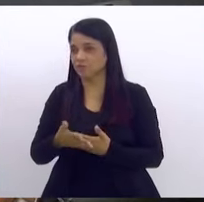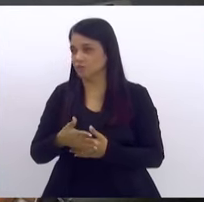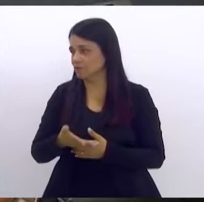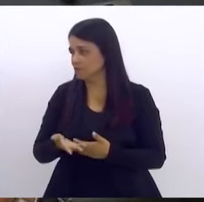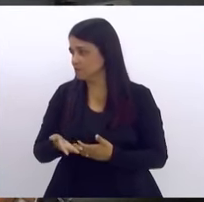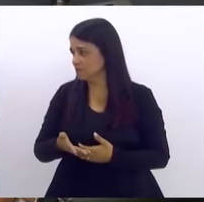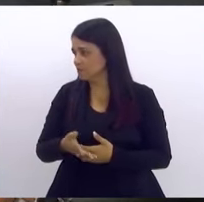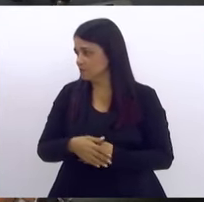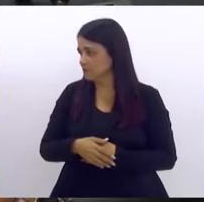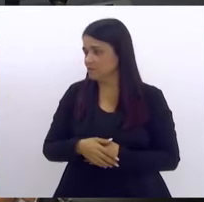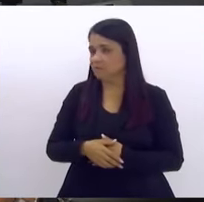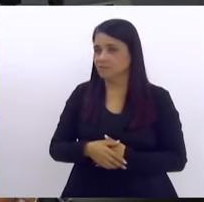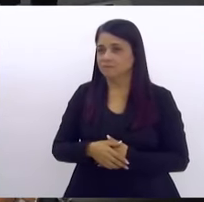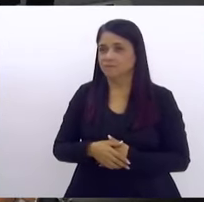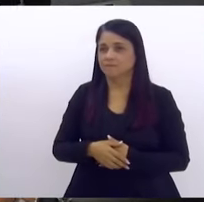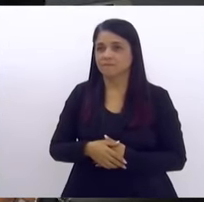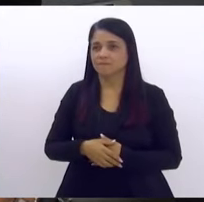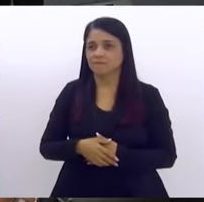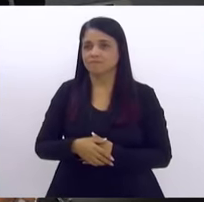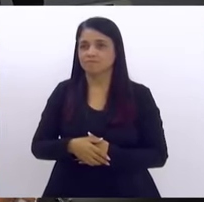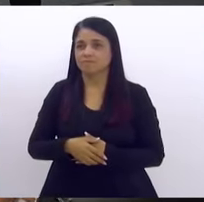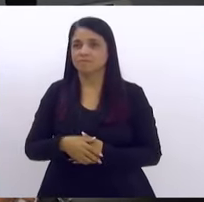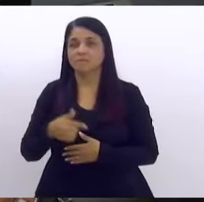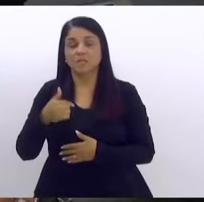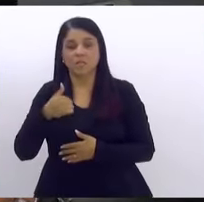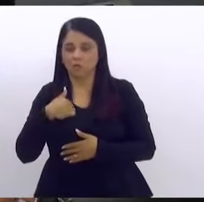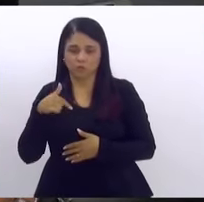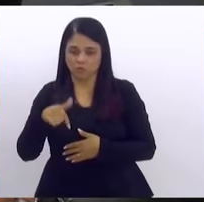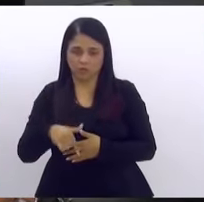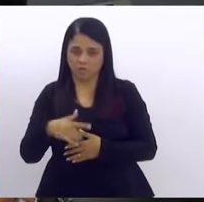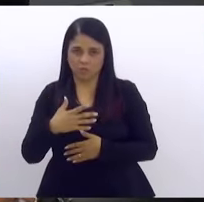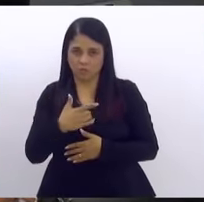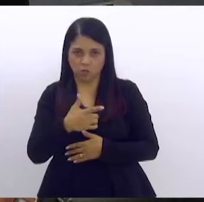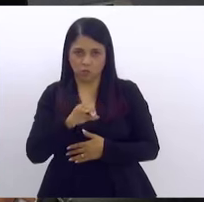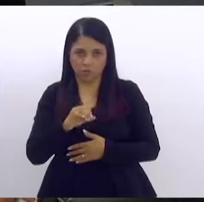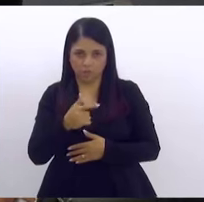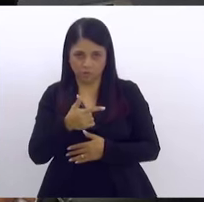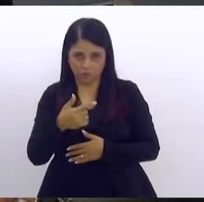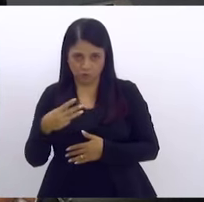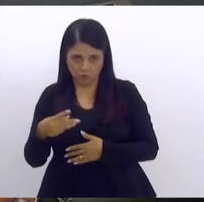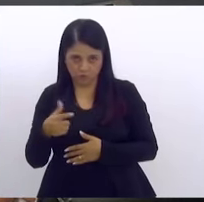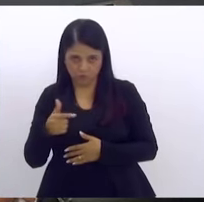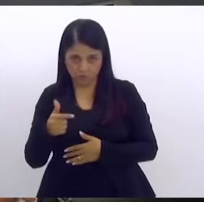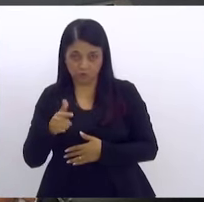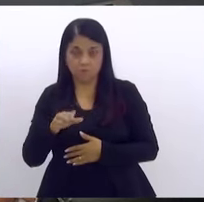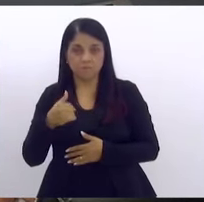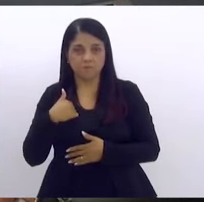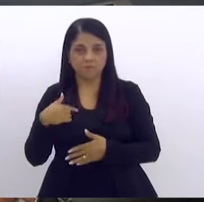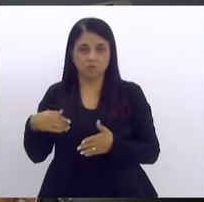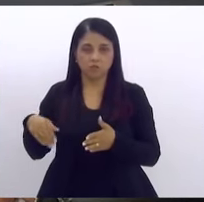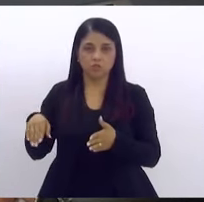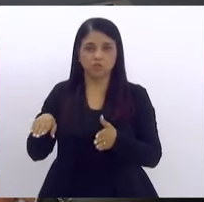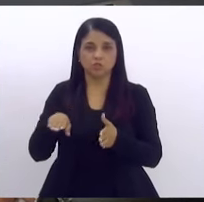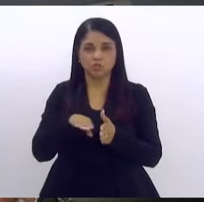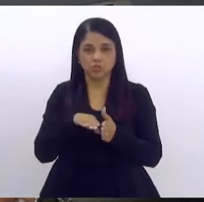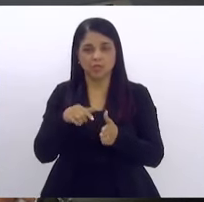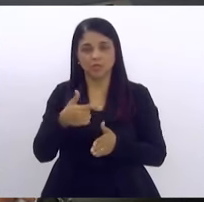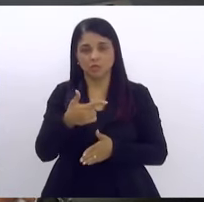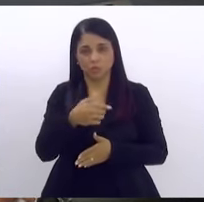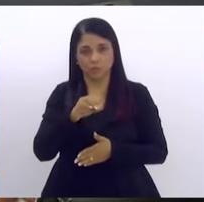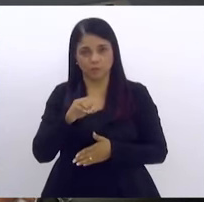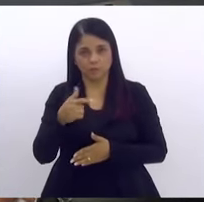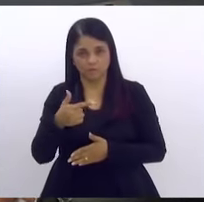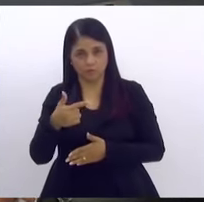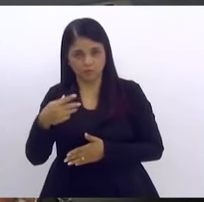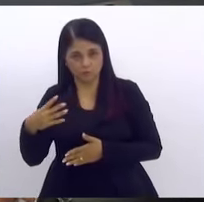que, infelizmente, não estava aqui em 2022, mas, como cheguei em 23